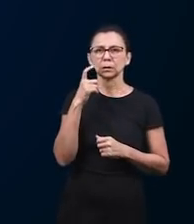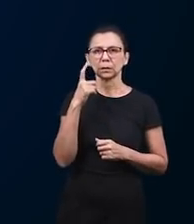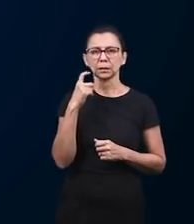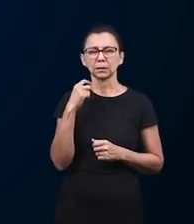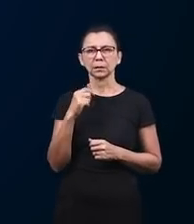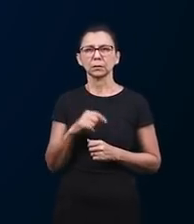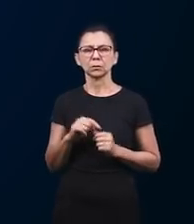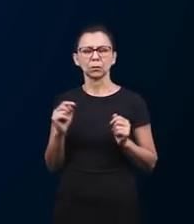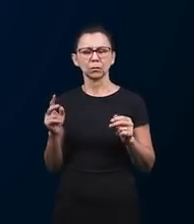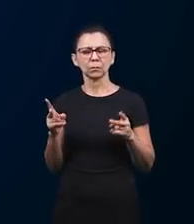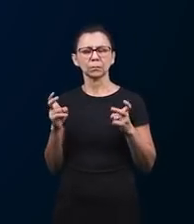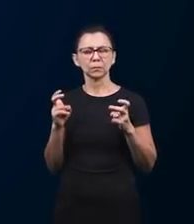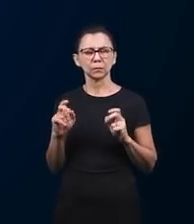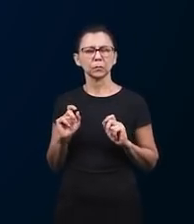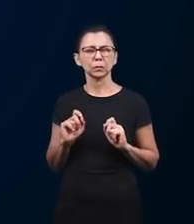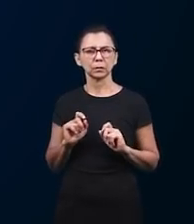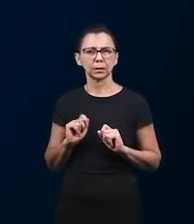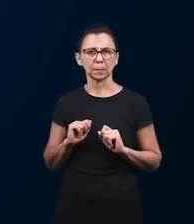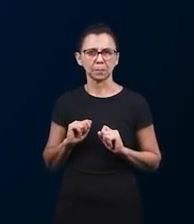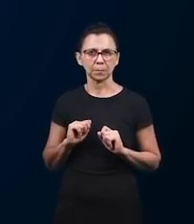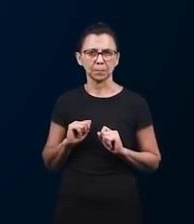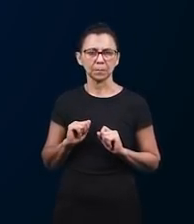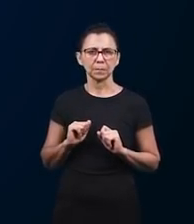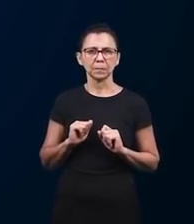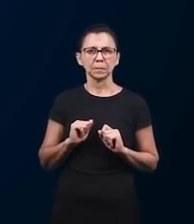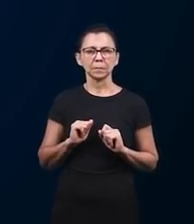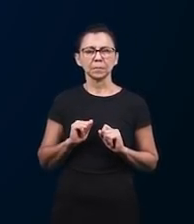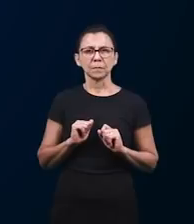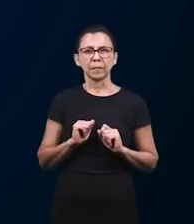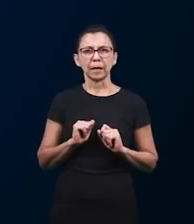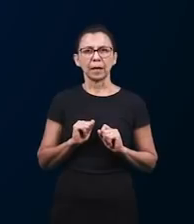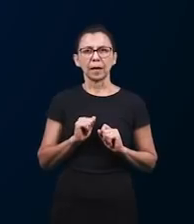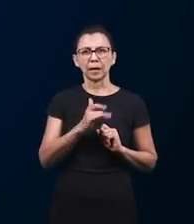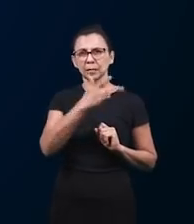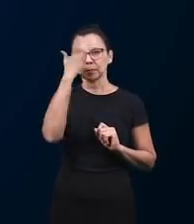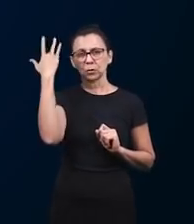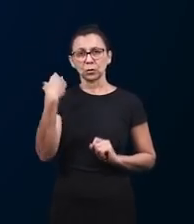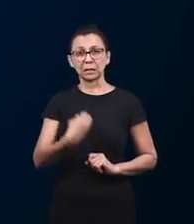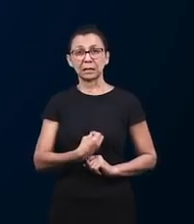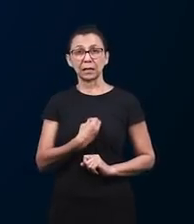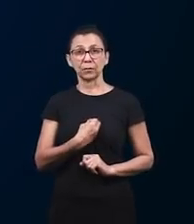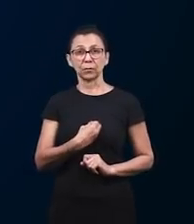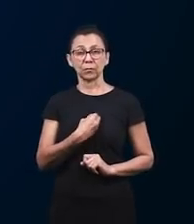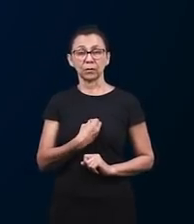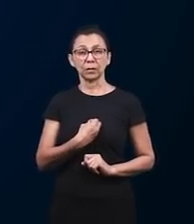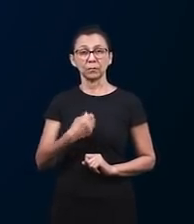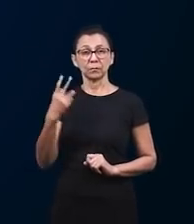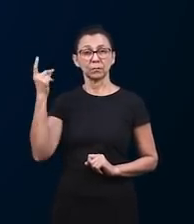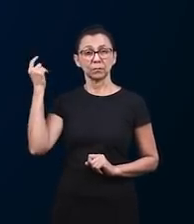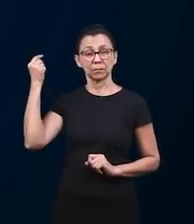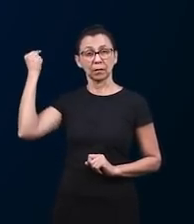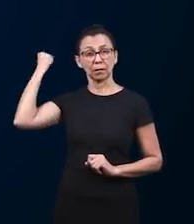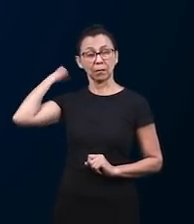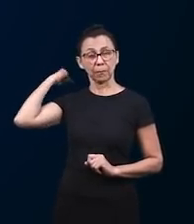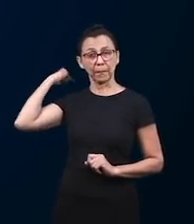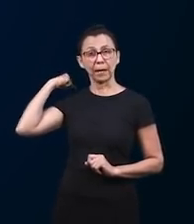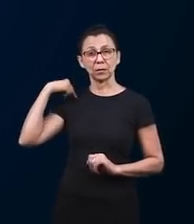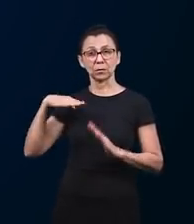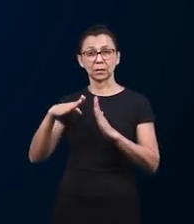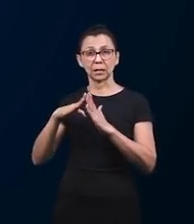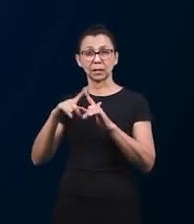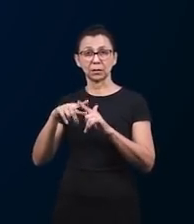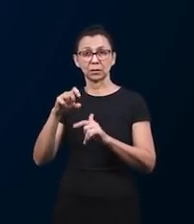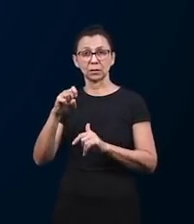observamos aqueles que estavam vivos na época da igreja de Sardes, né? Como os irmãos já falaram